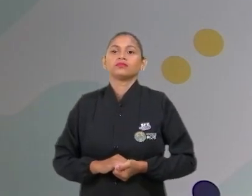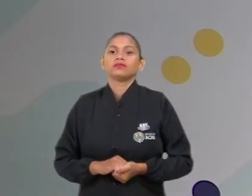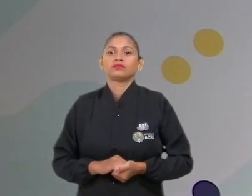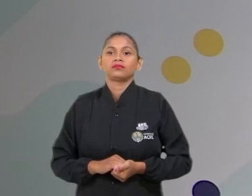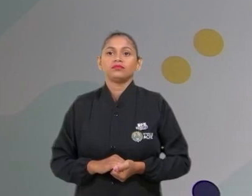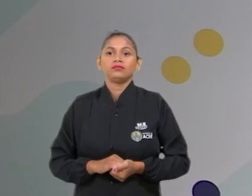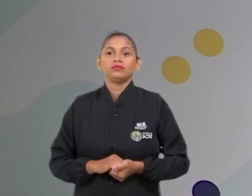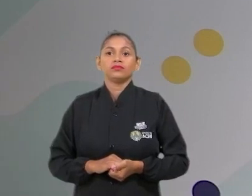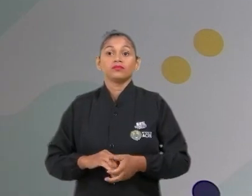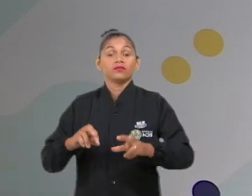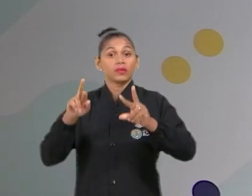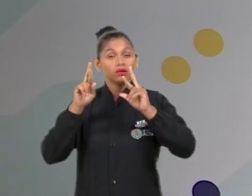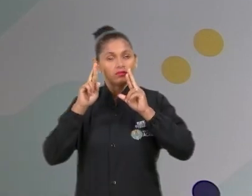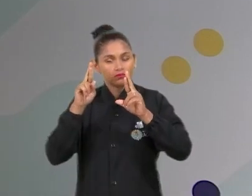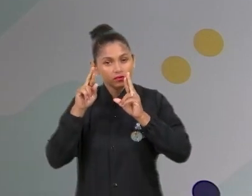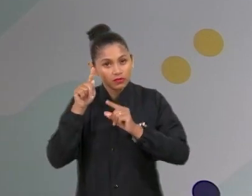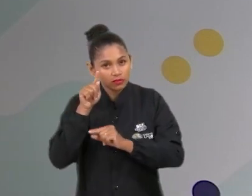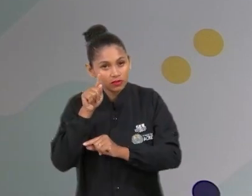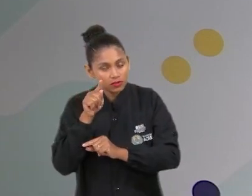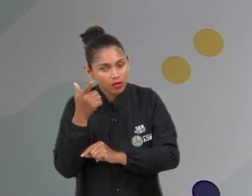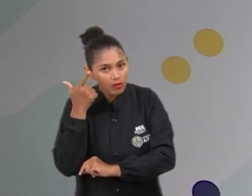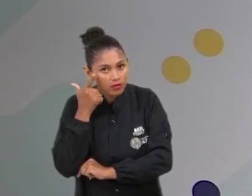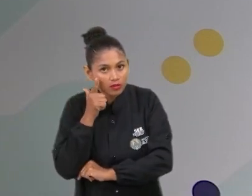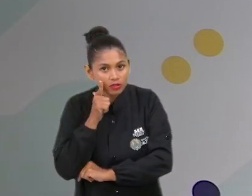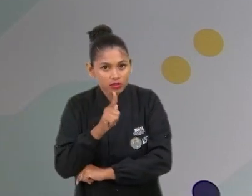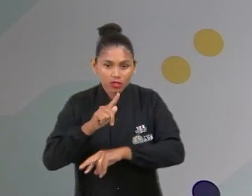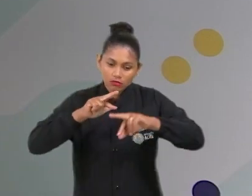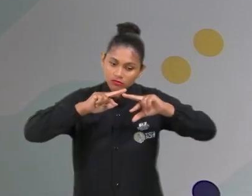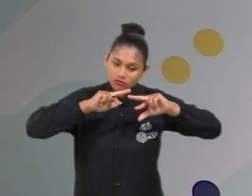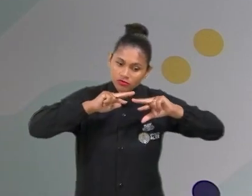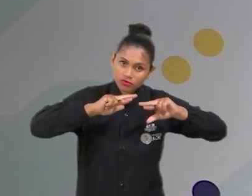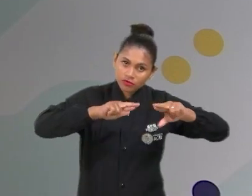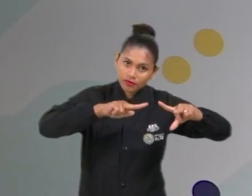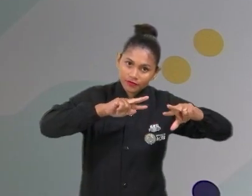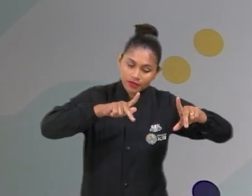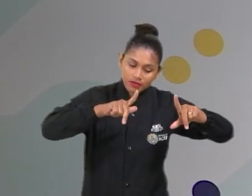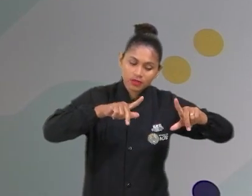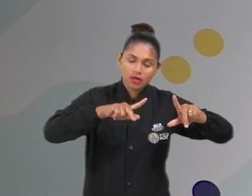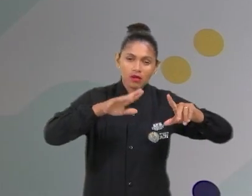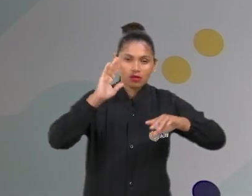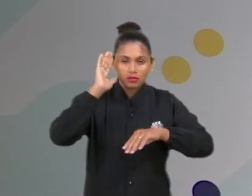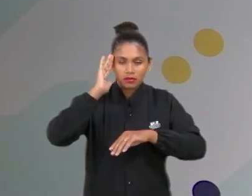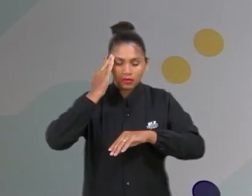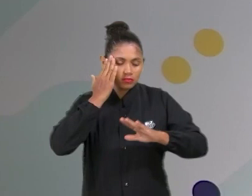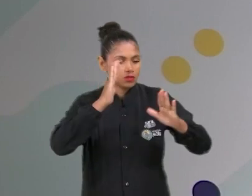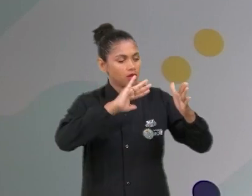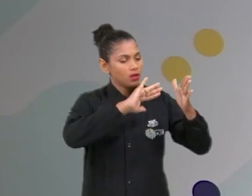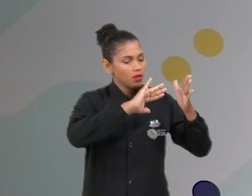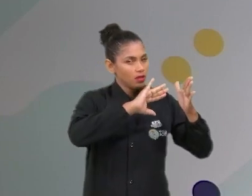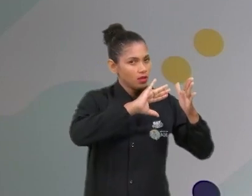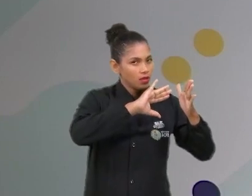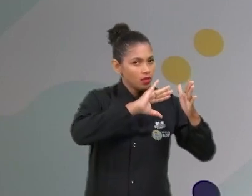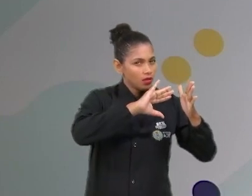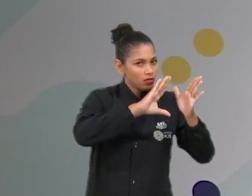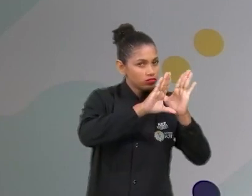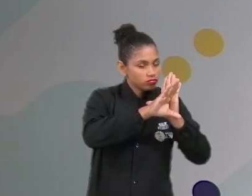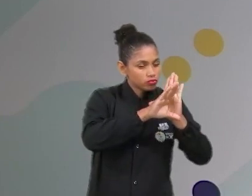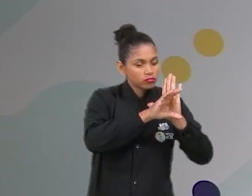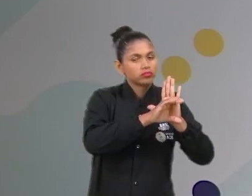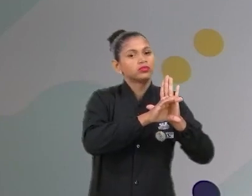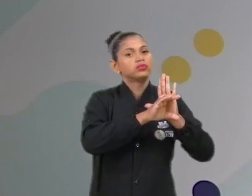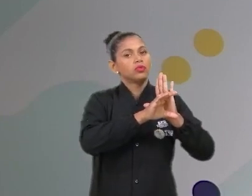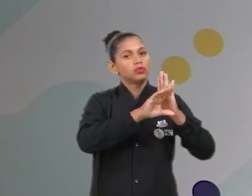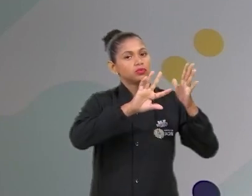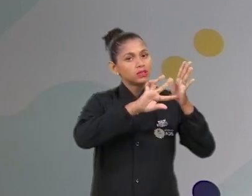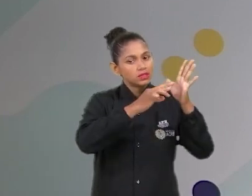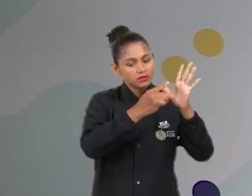Espero aí que você tenha conseguido diferenciar, tá, as características e propriedades de todos esses grupos a